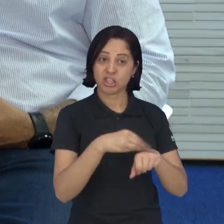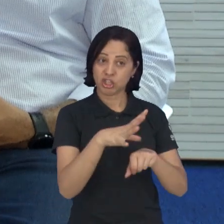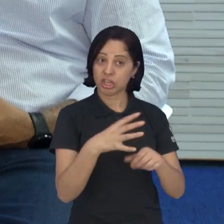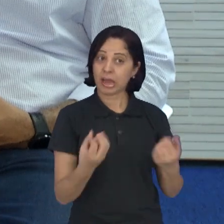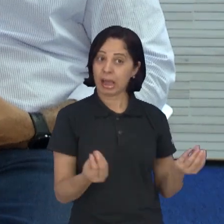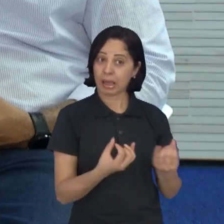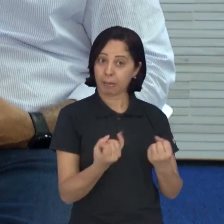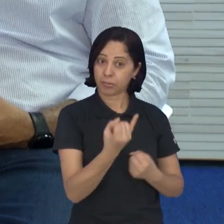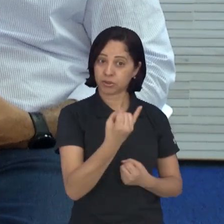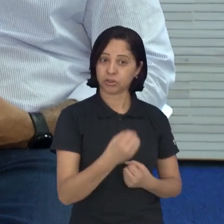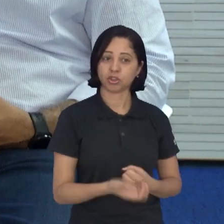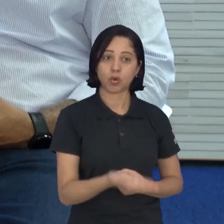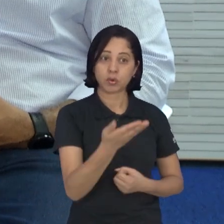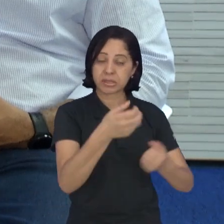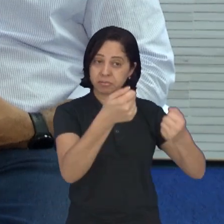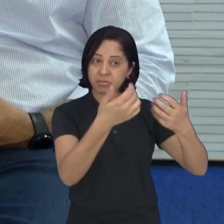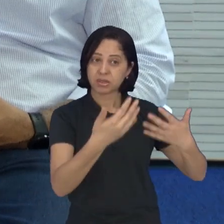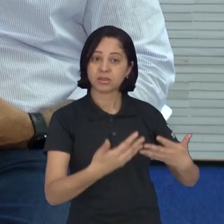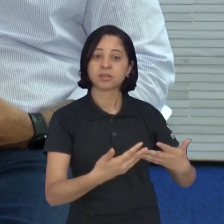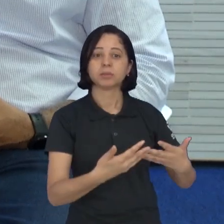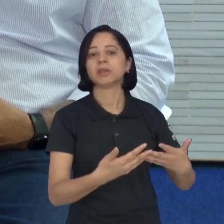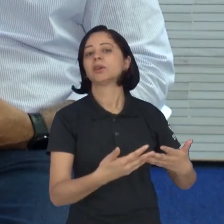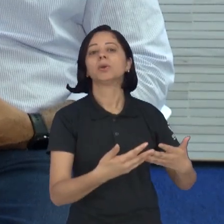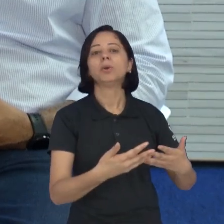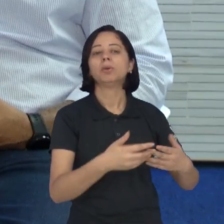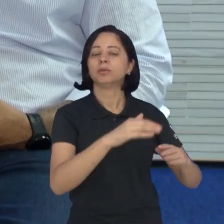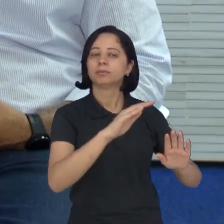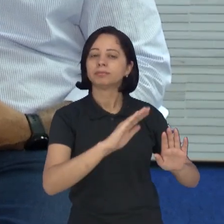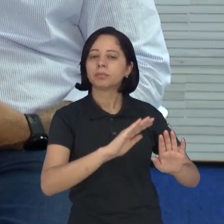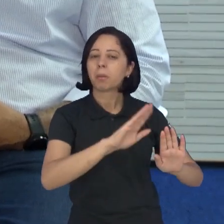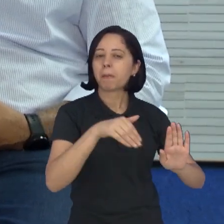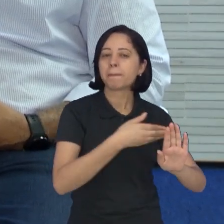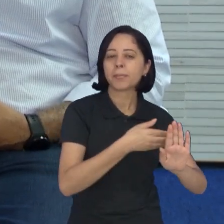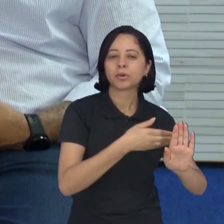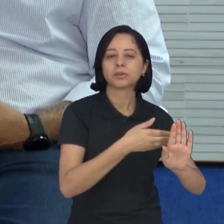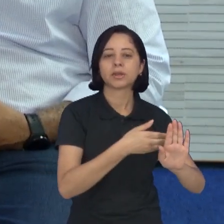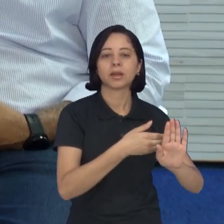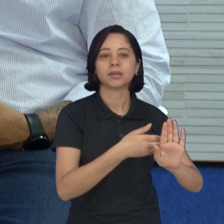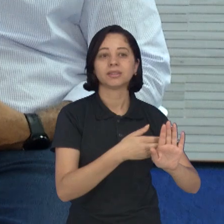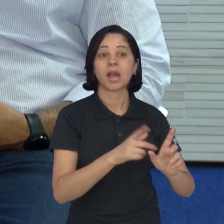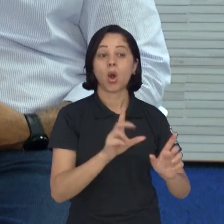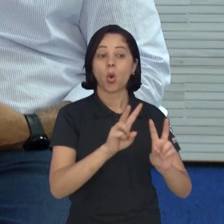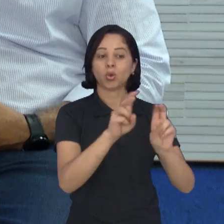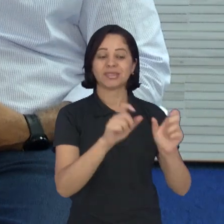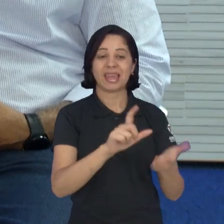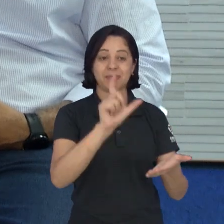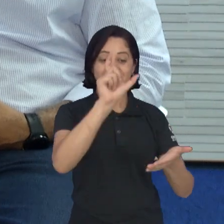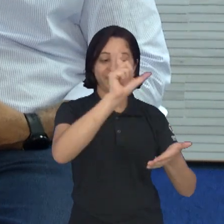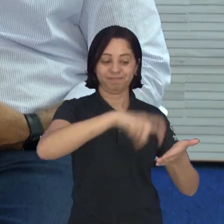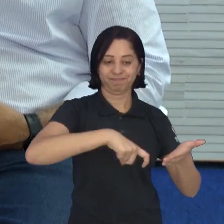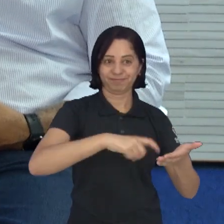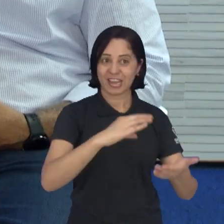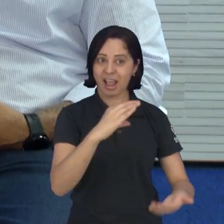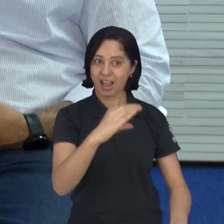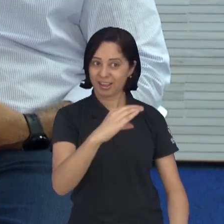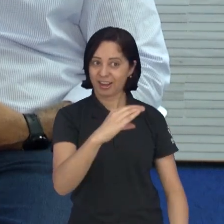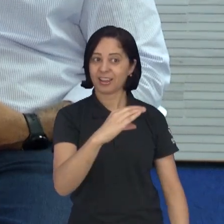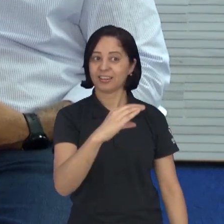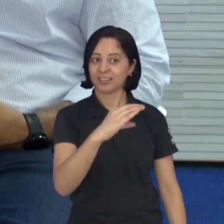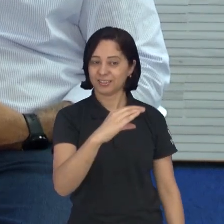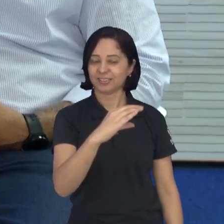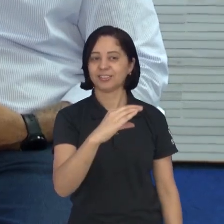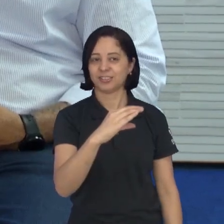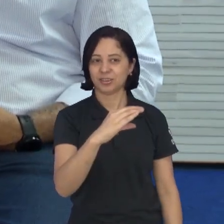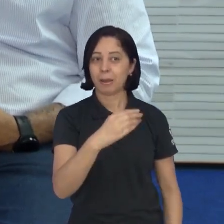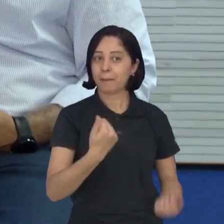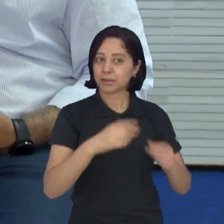E, professor, você também estava falando para mim aqui nos bastidores sobre a questão dos cartões de crédito, né? A população também precisa ficar atenta com